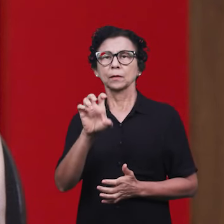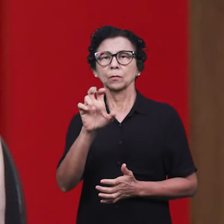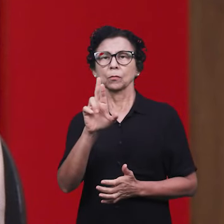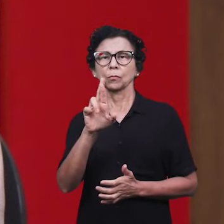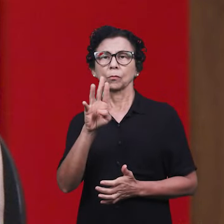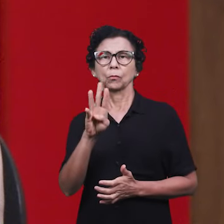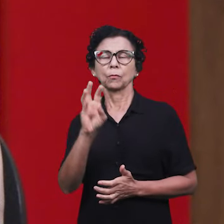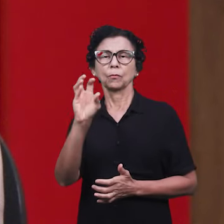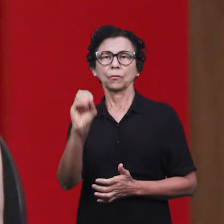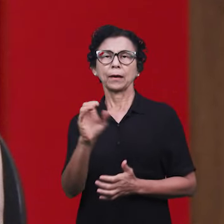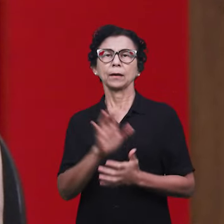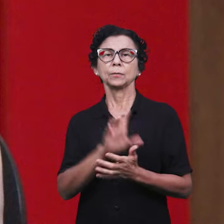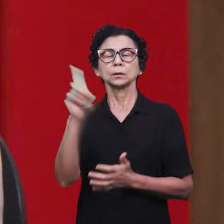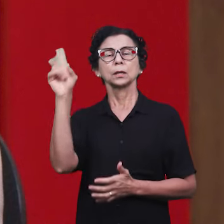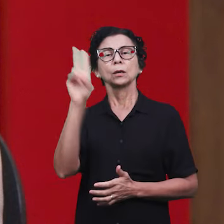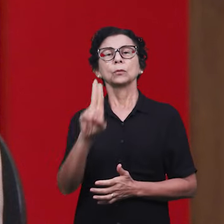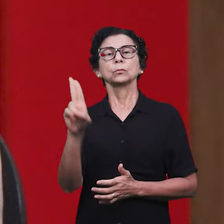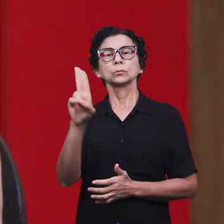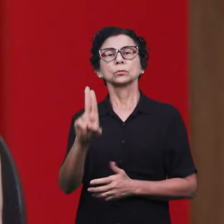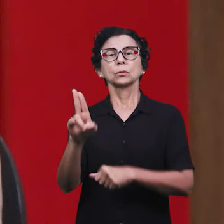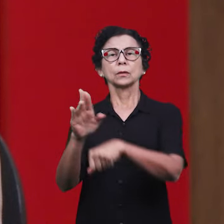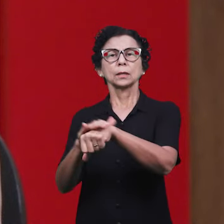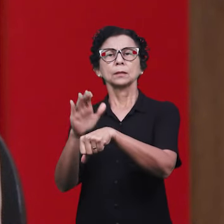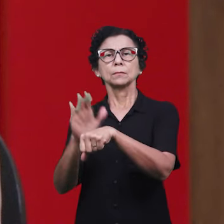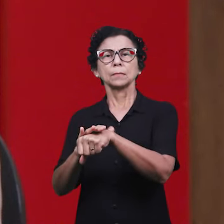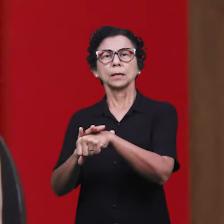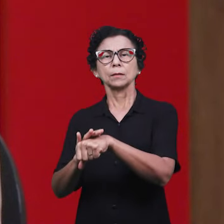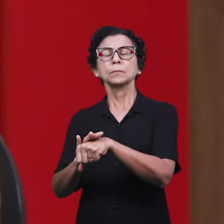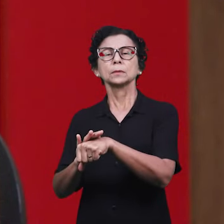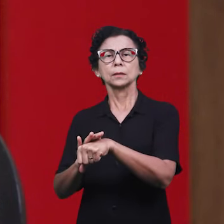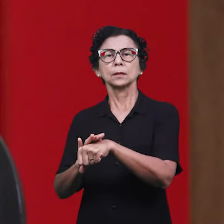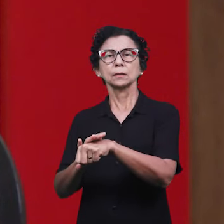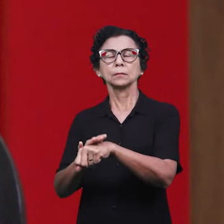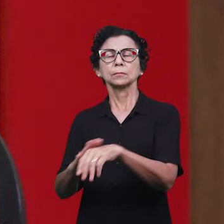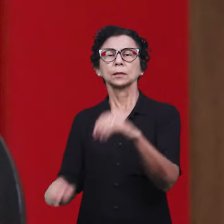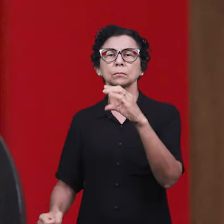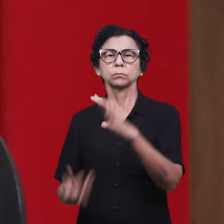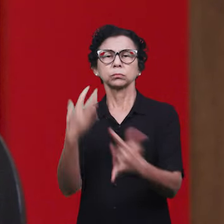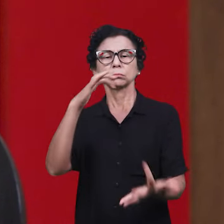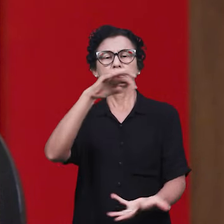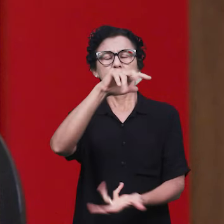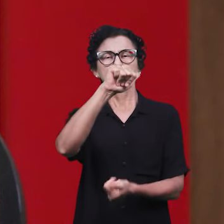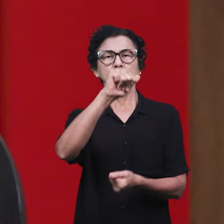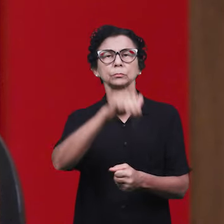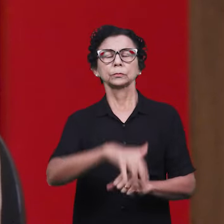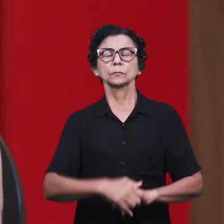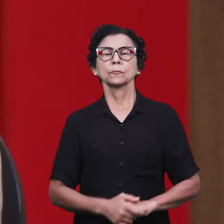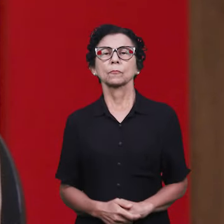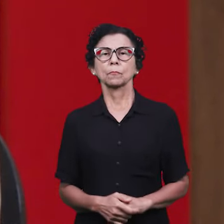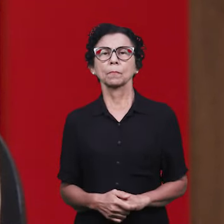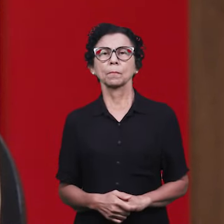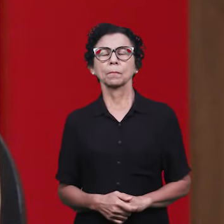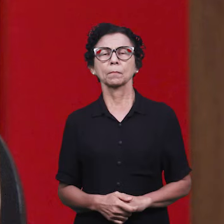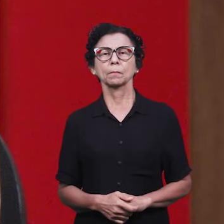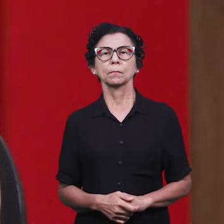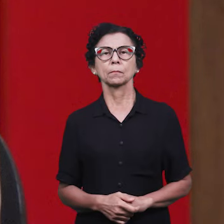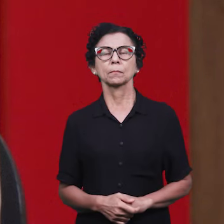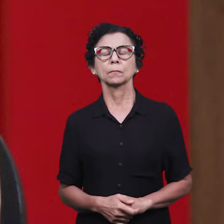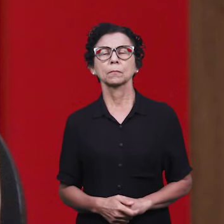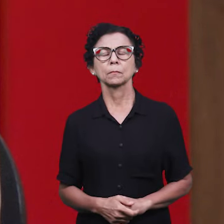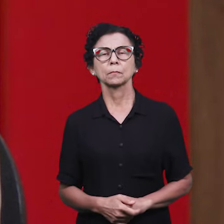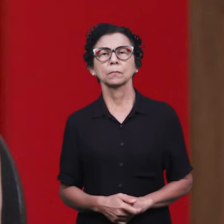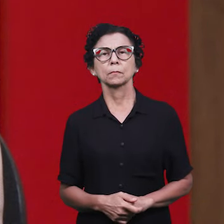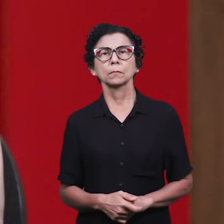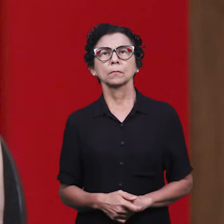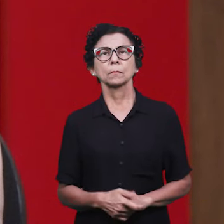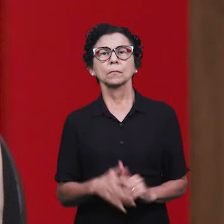sustenta todas as coisas pela palavra do seu poder. E nós vamos pedir aqui a Willer, então, para iniciar com a